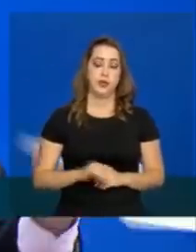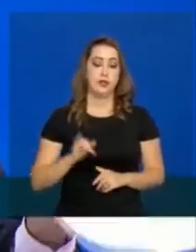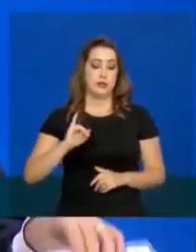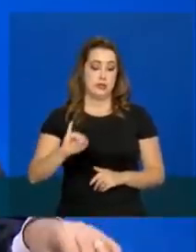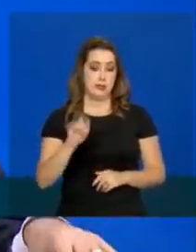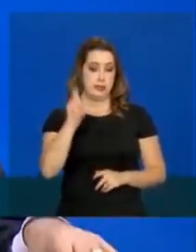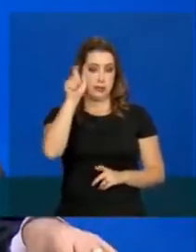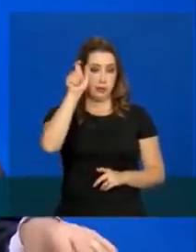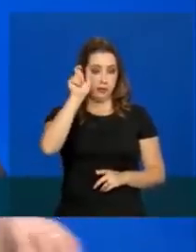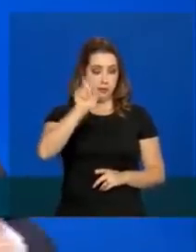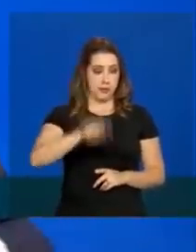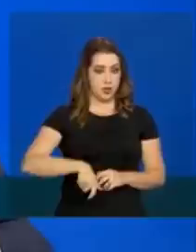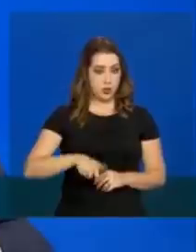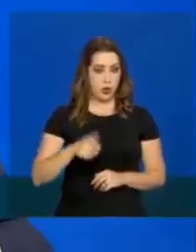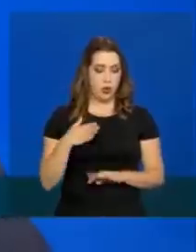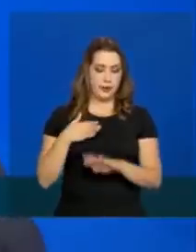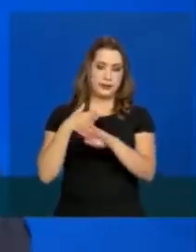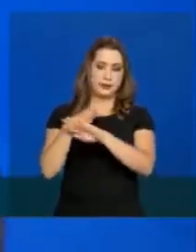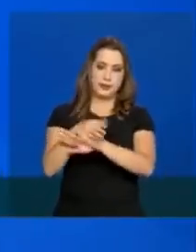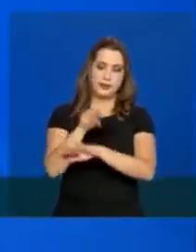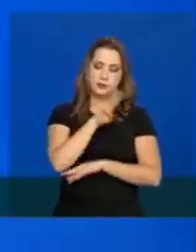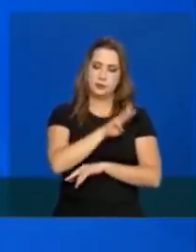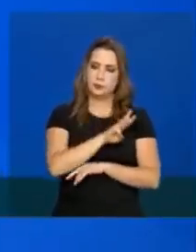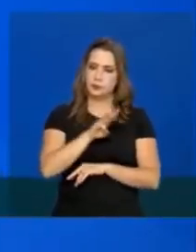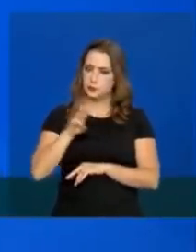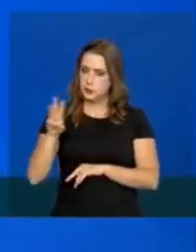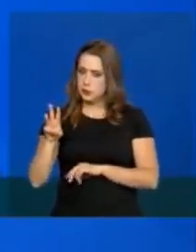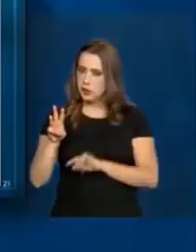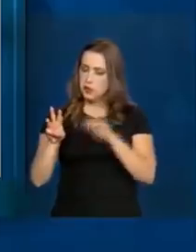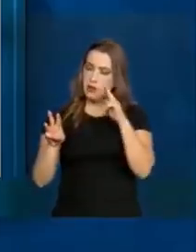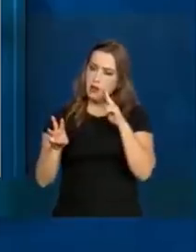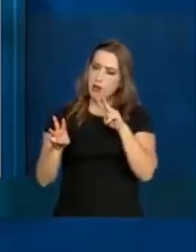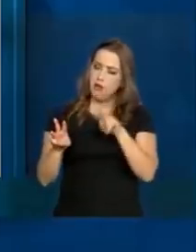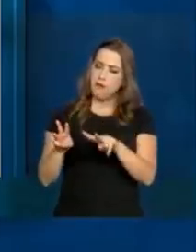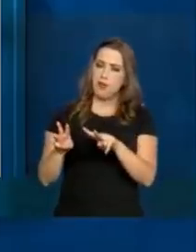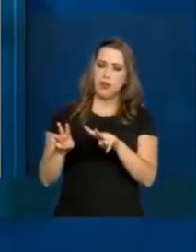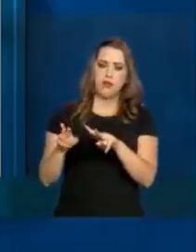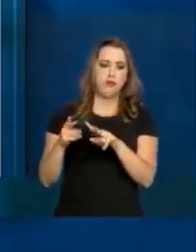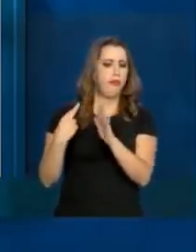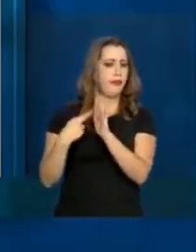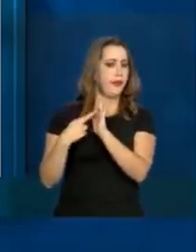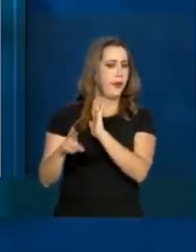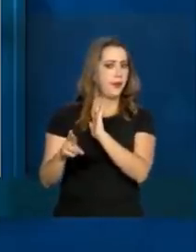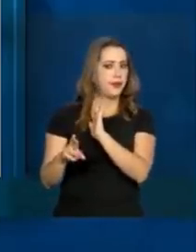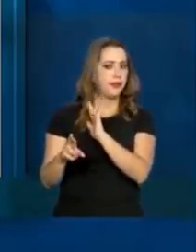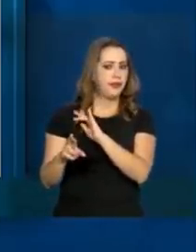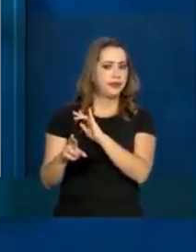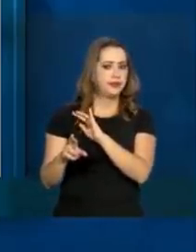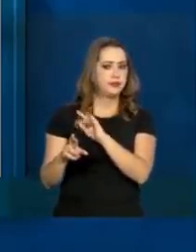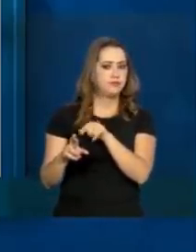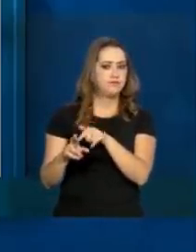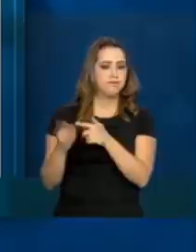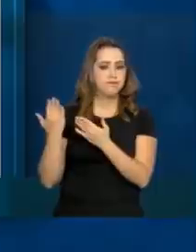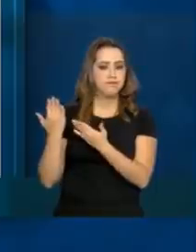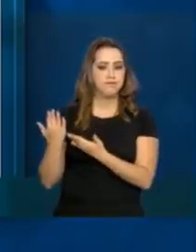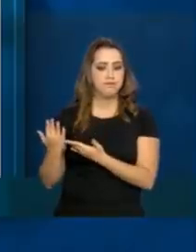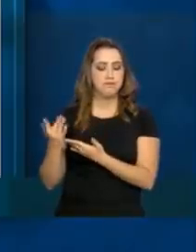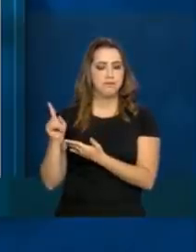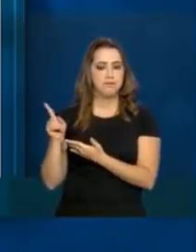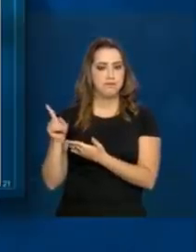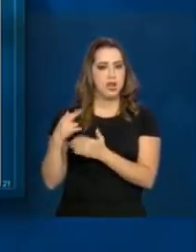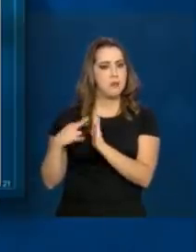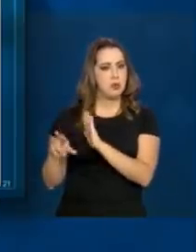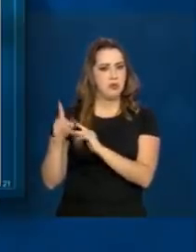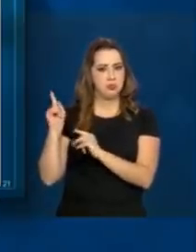a pessoa entrar no site e tiver a informação de que não foi aprovada, ela